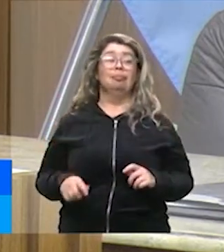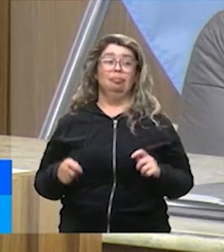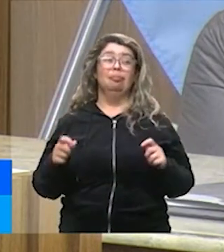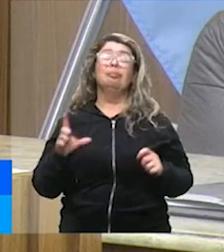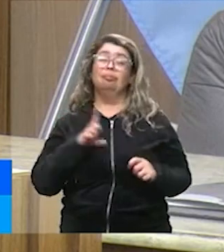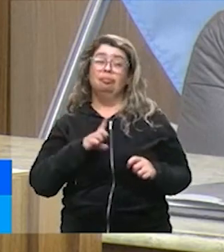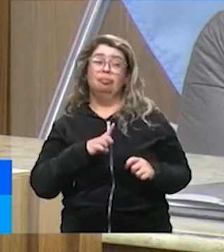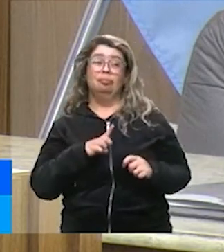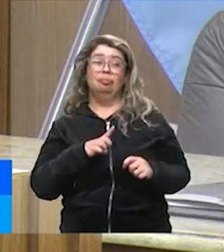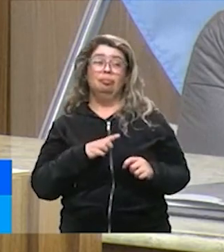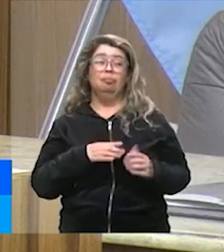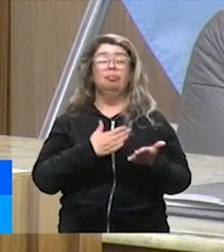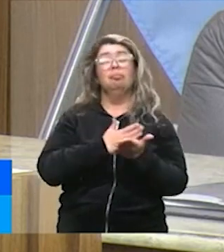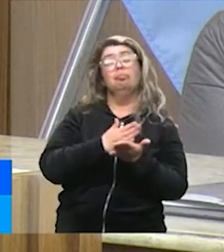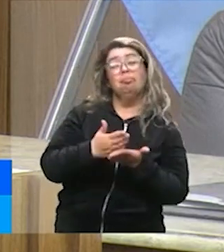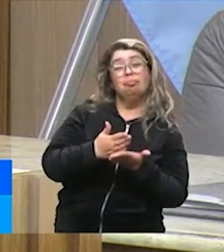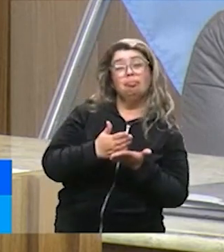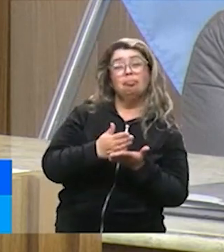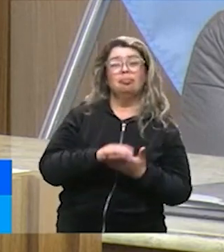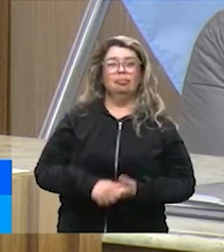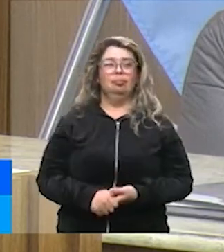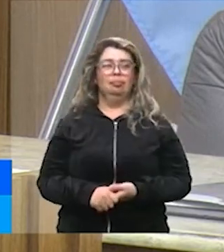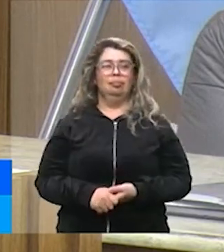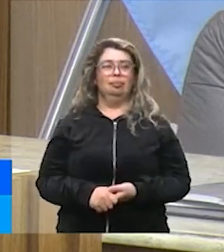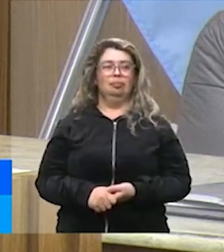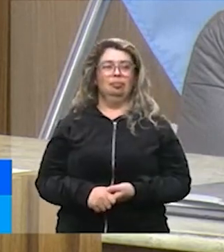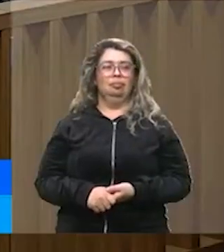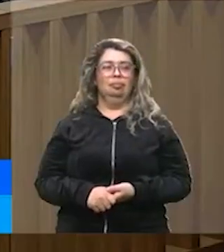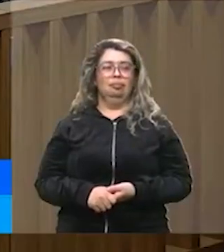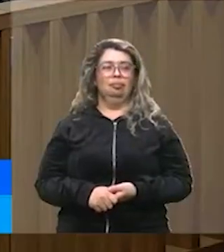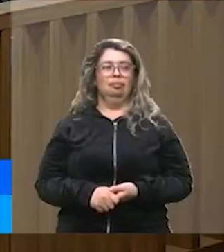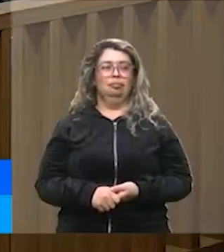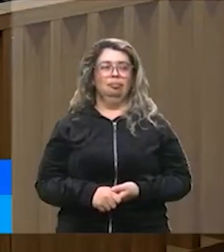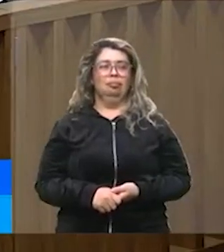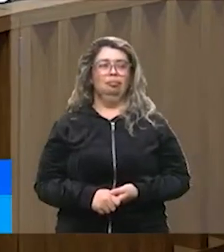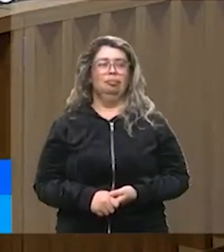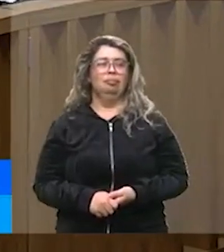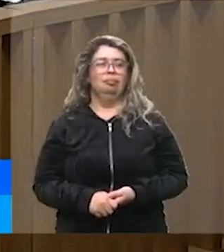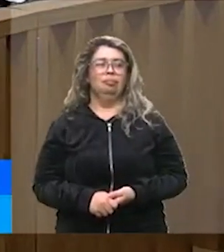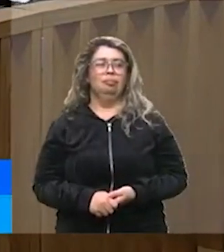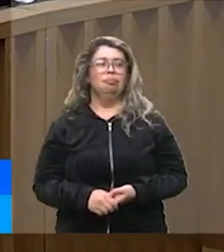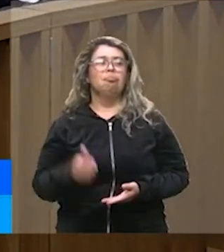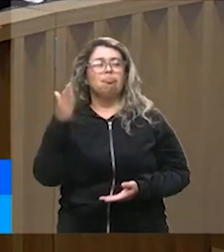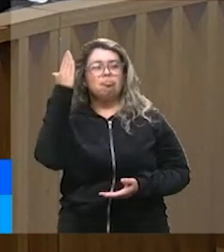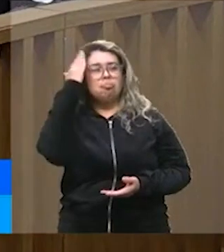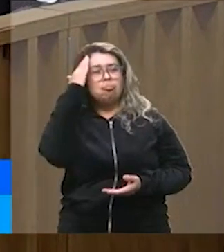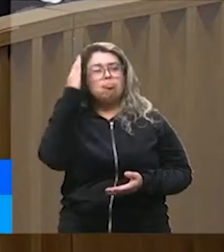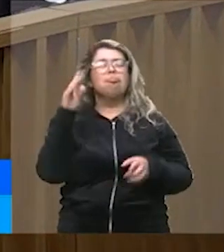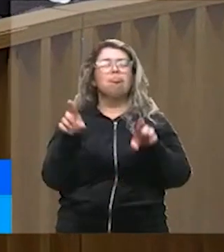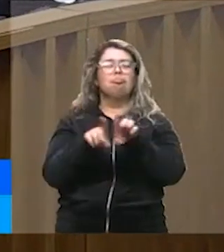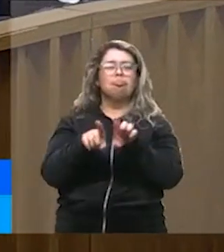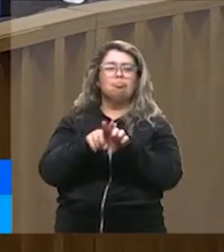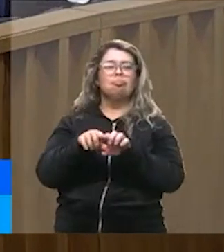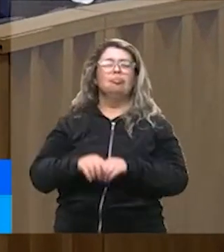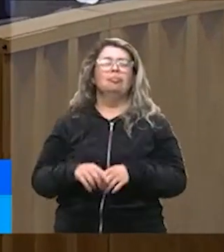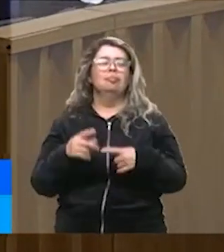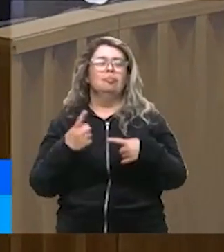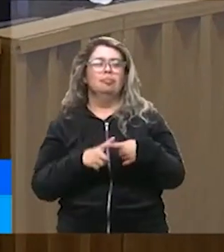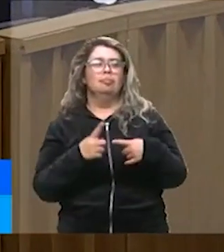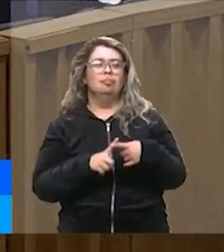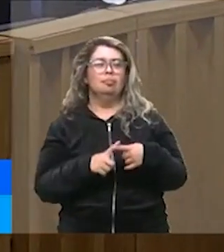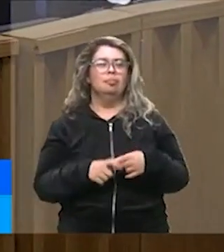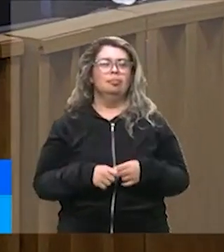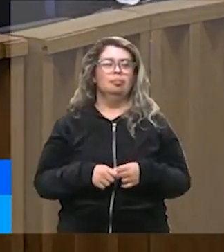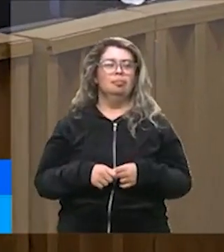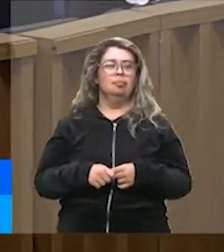Mas vamos dar um pontapé inicial vamos começar eu penso dessa forma porque não vai